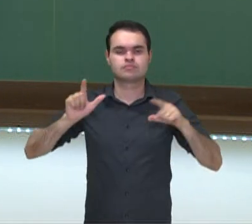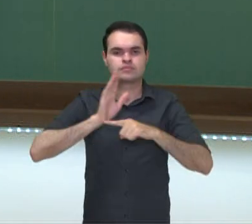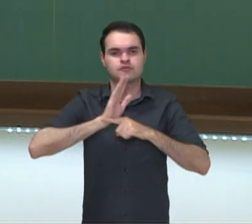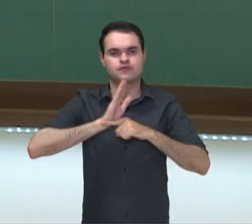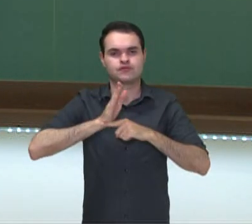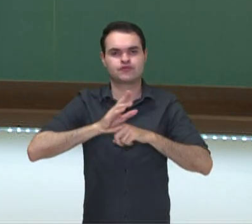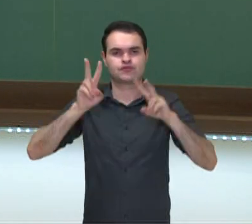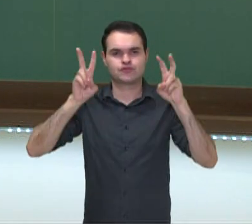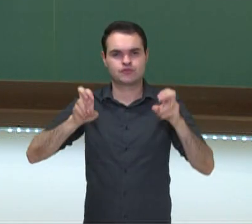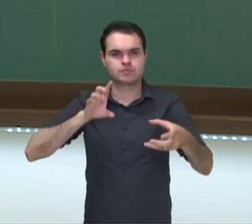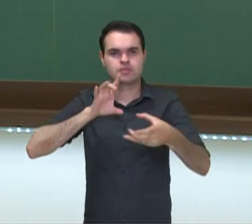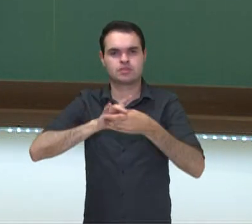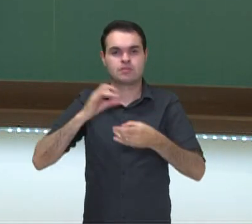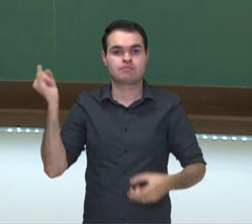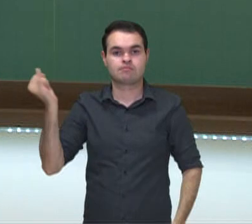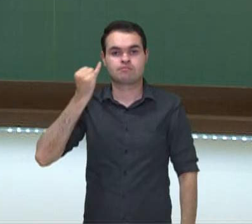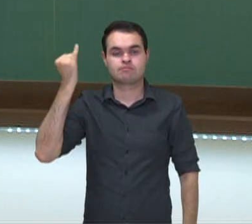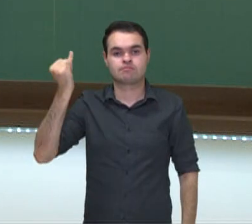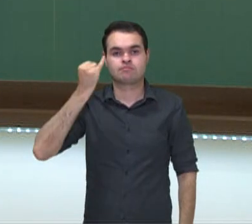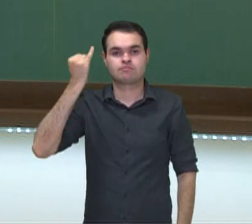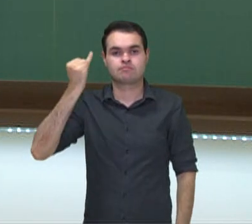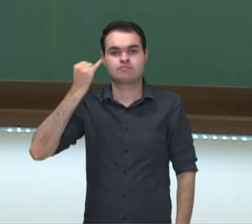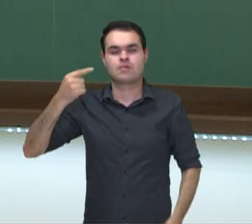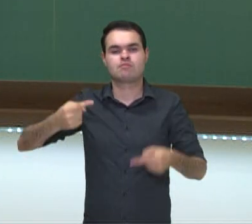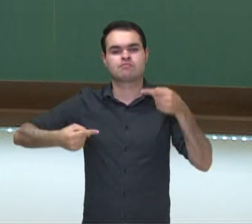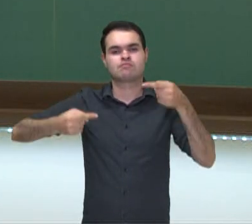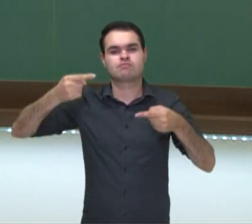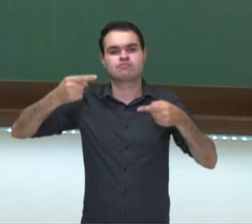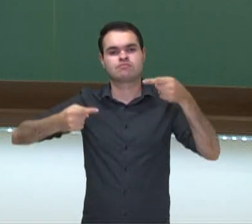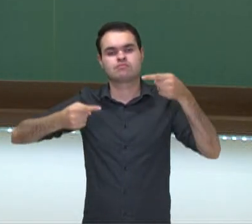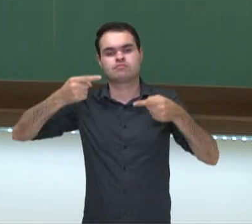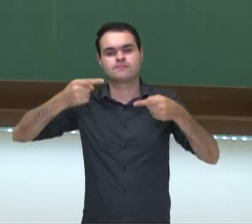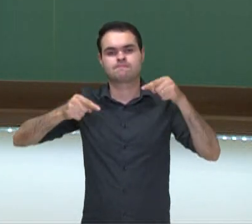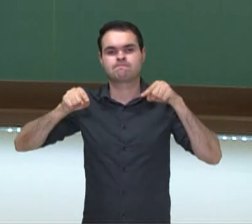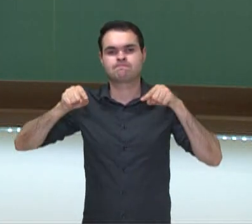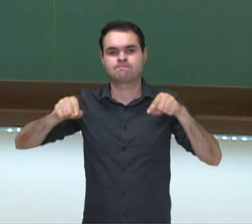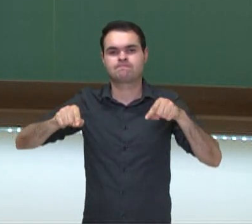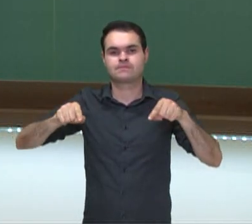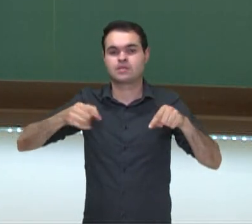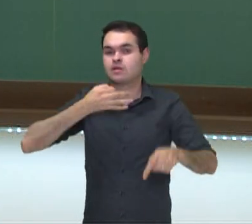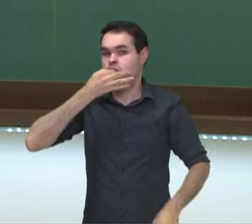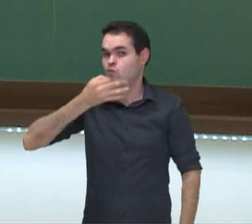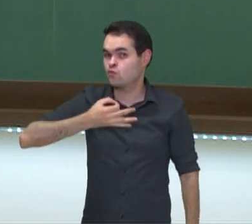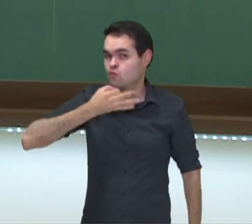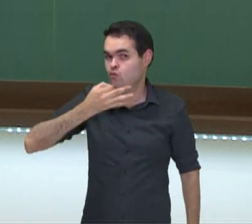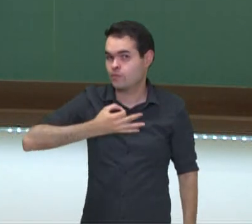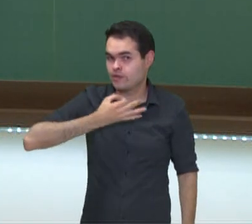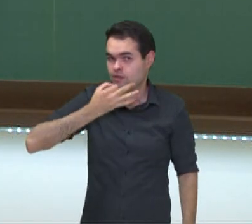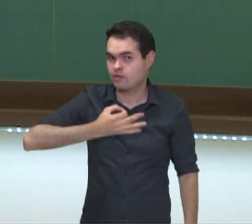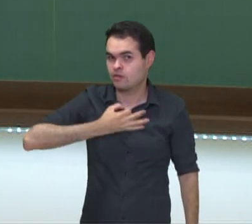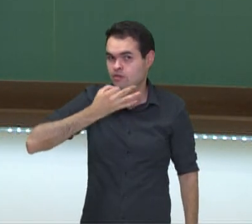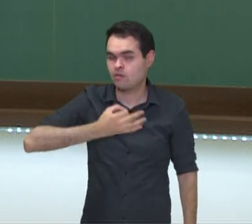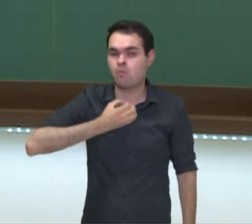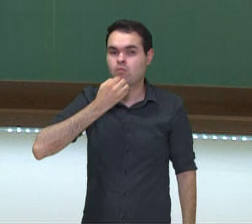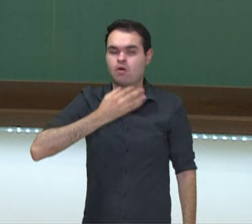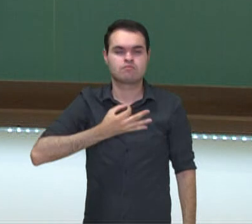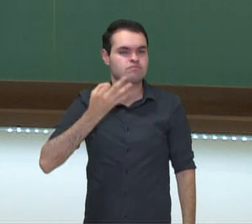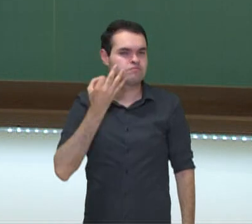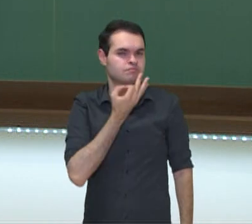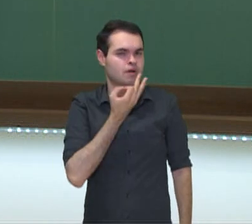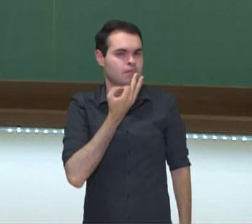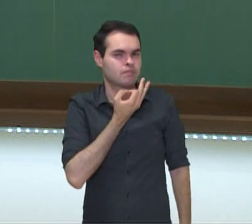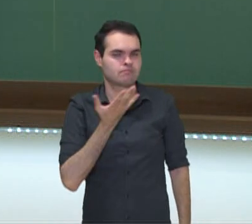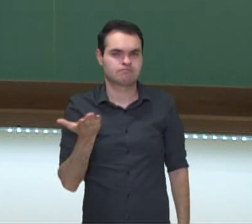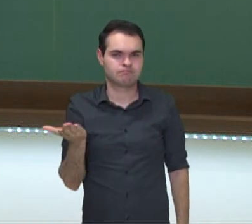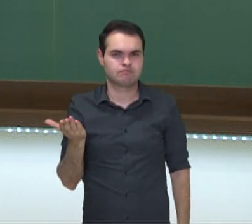esse tema, sobre a importância de debater a partir de argumentos, da boa argumentação